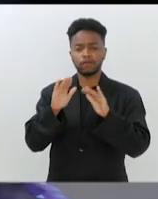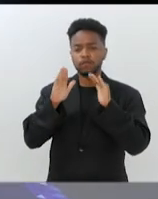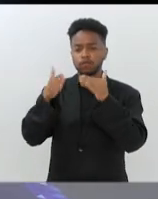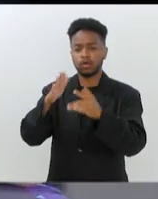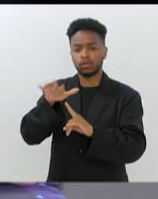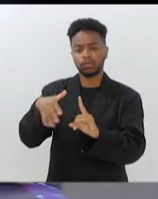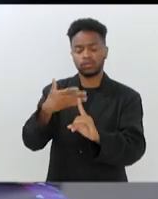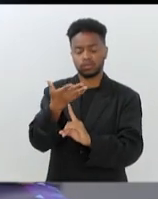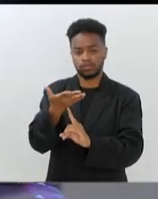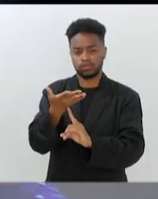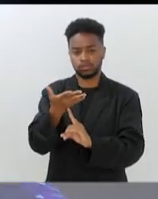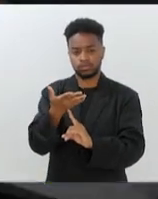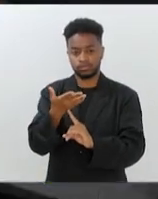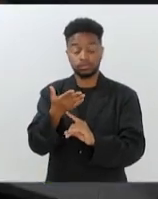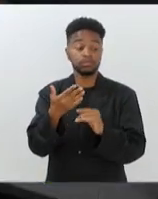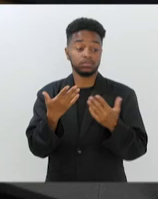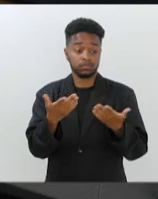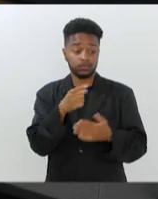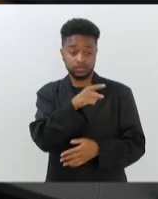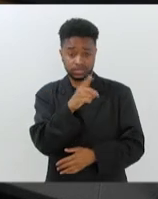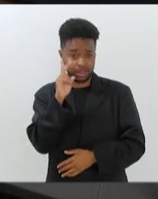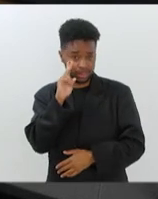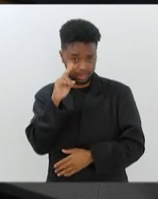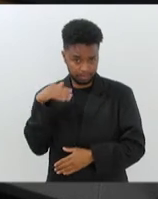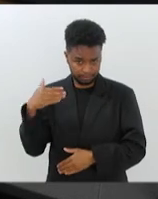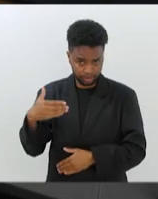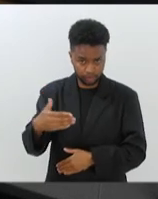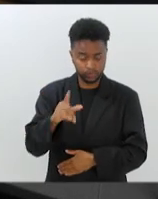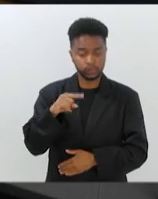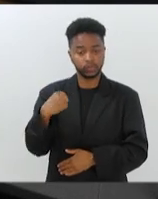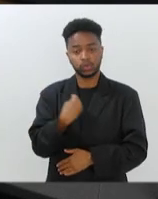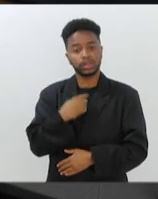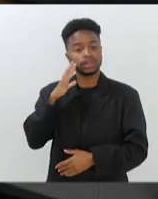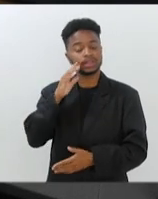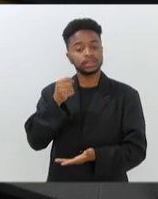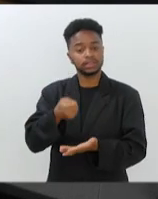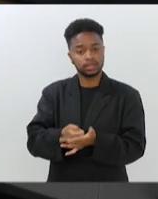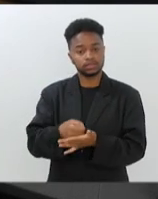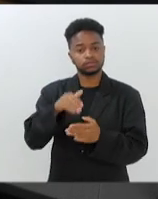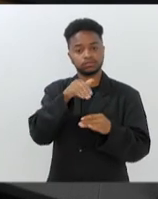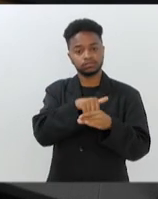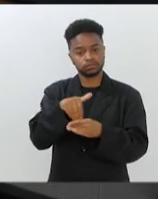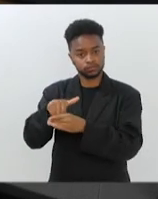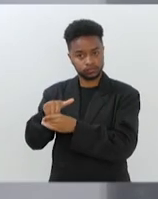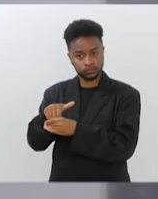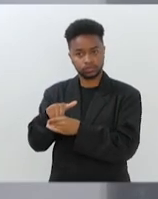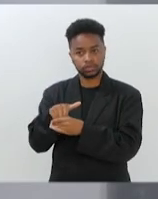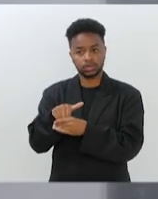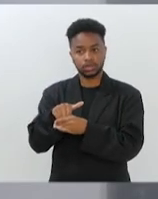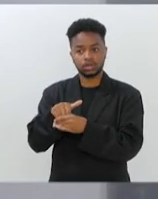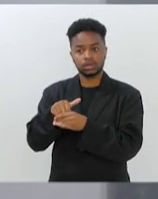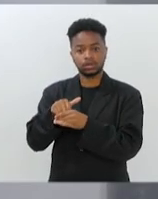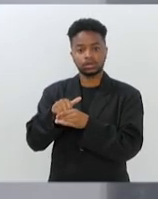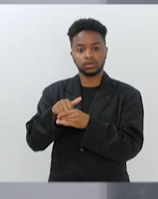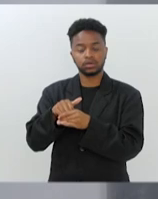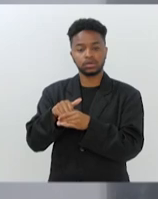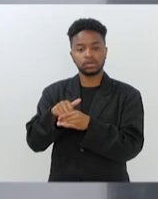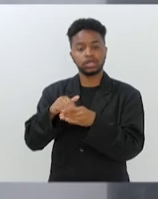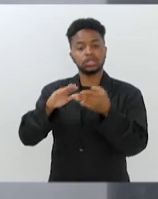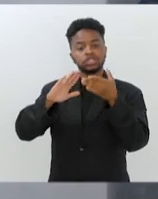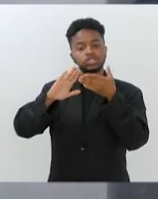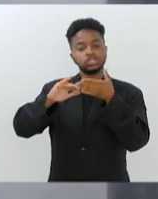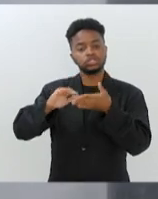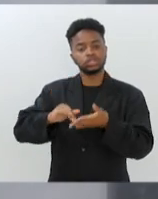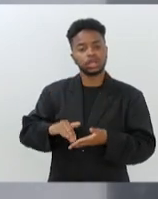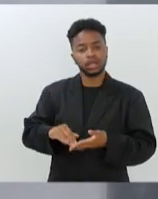mas quant Senor vai lembrando aí eh nós vamos colocar em deliberação eh tirar todo todos os sigilos desses